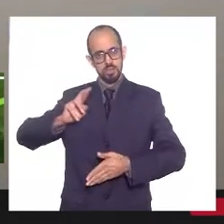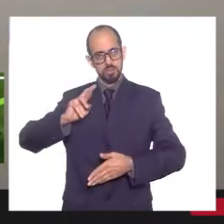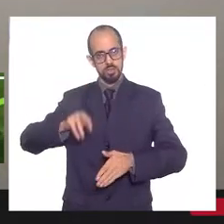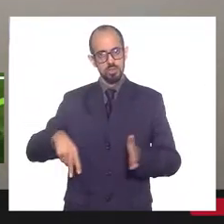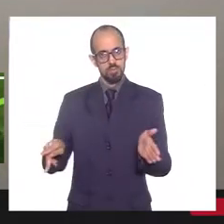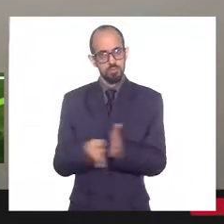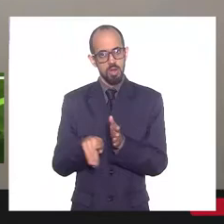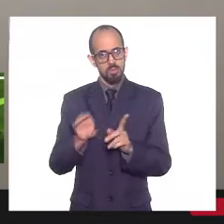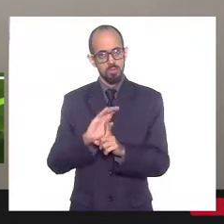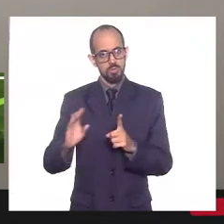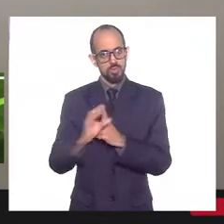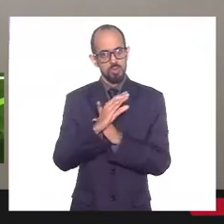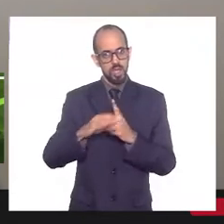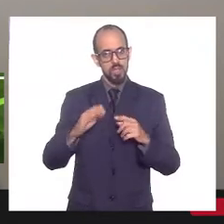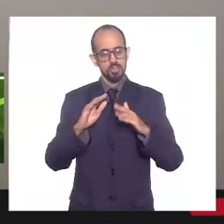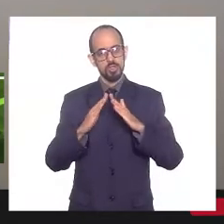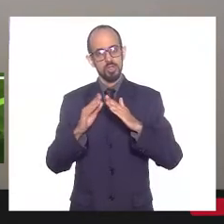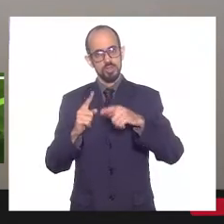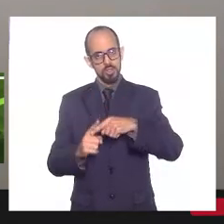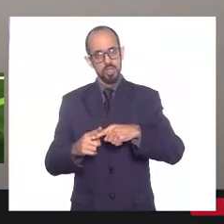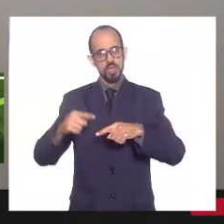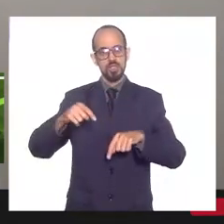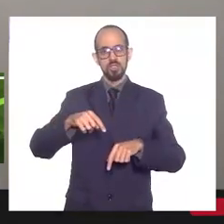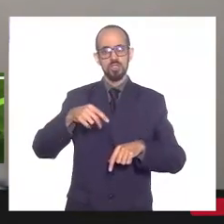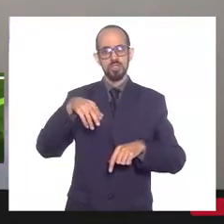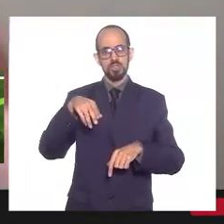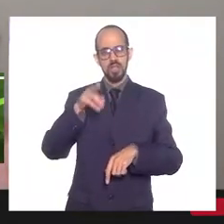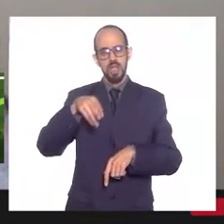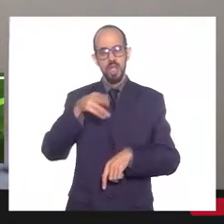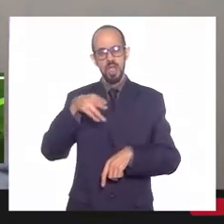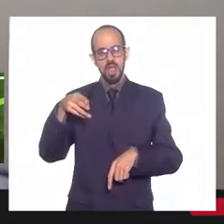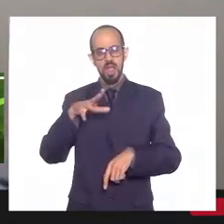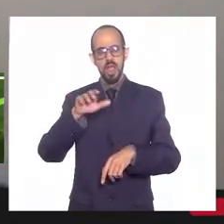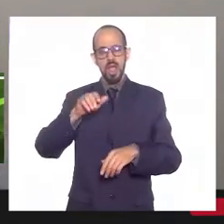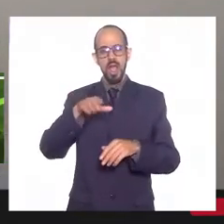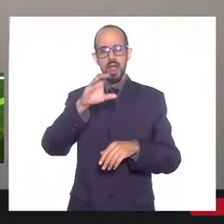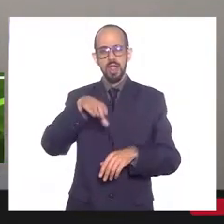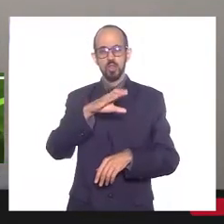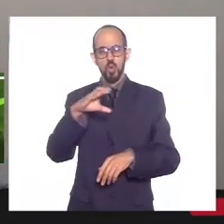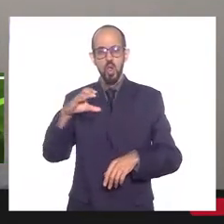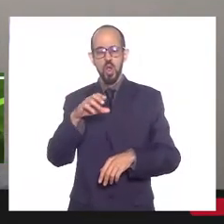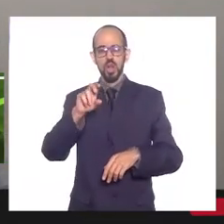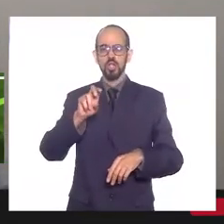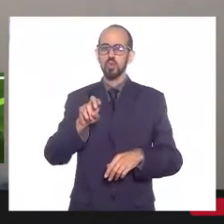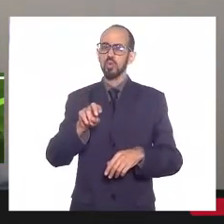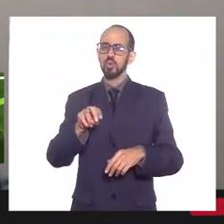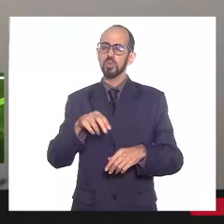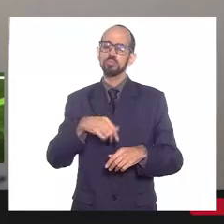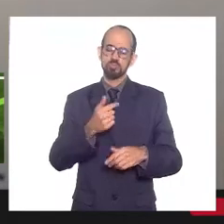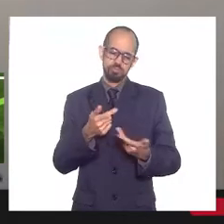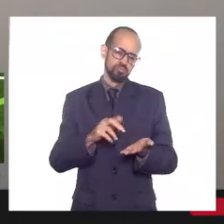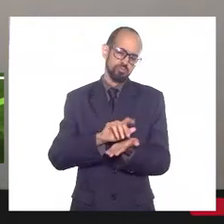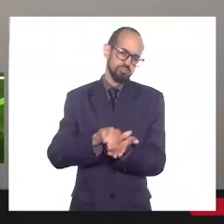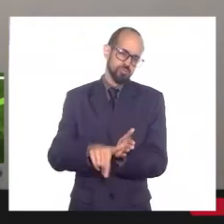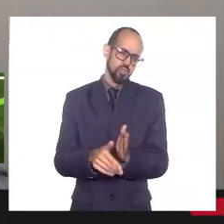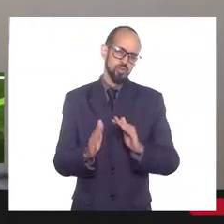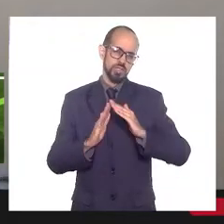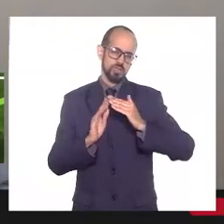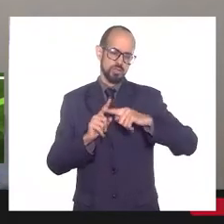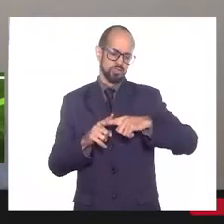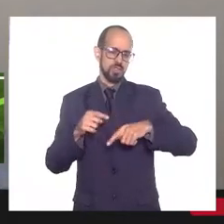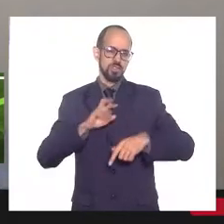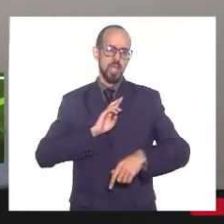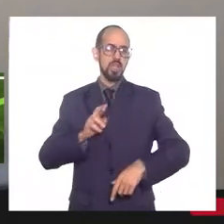nas suas paróquias dos terrenos de 20 as duas Nações identidades religiosas o outro aspecto apareceu aqui hoje